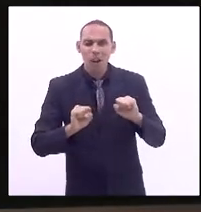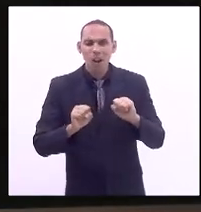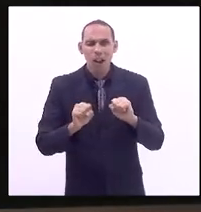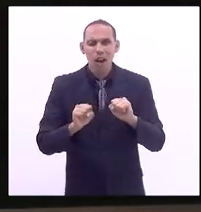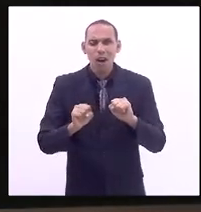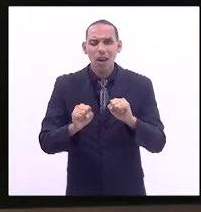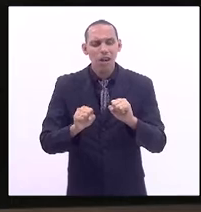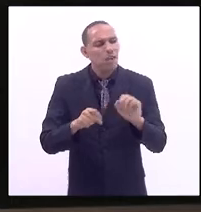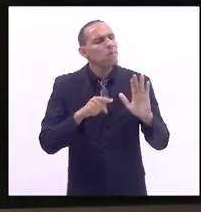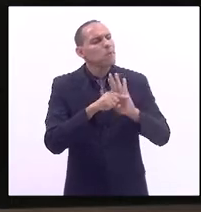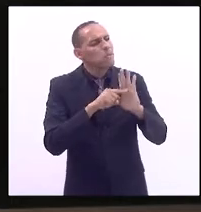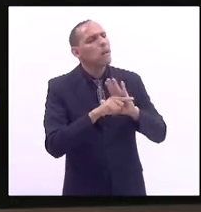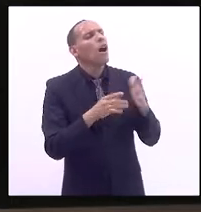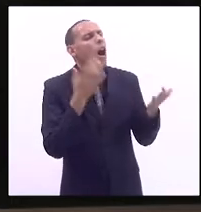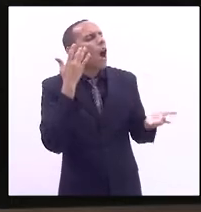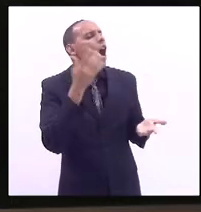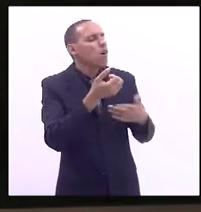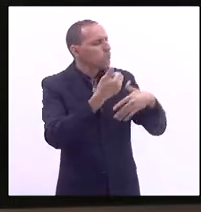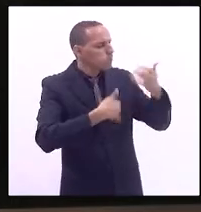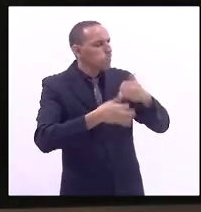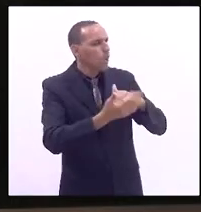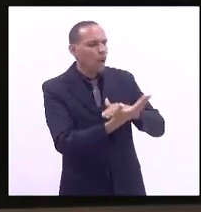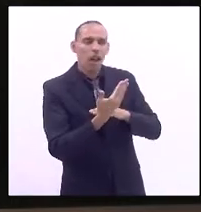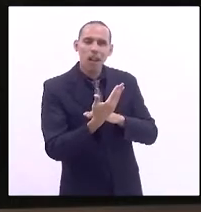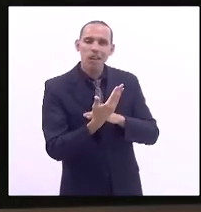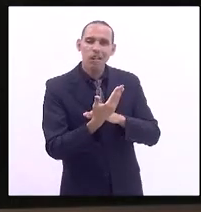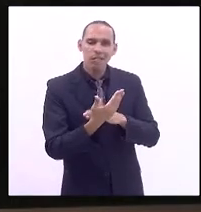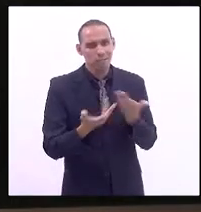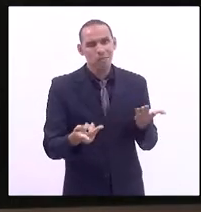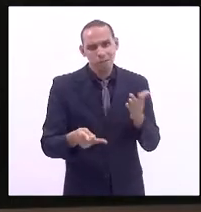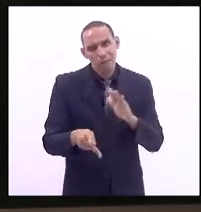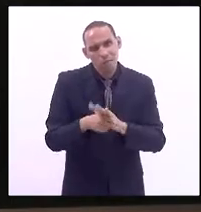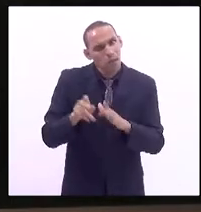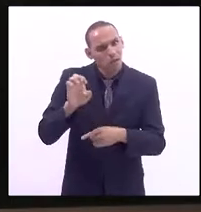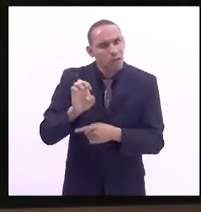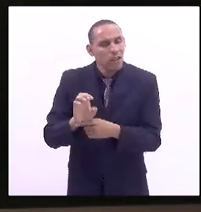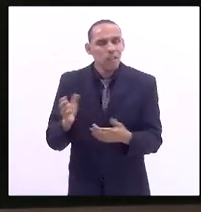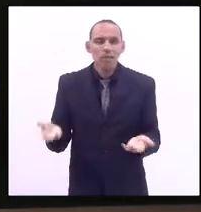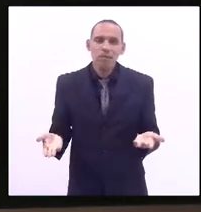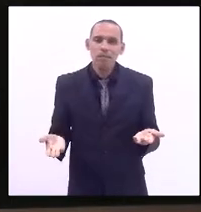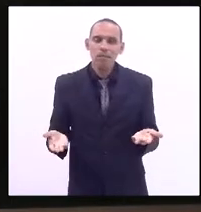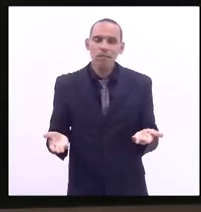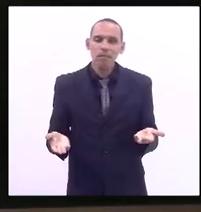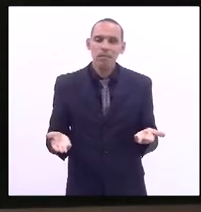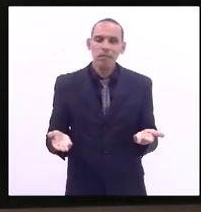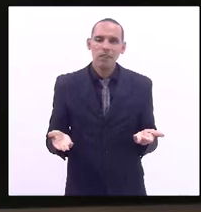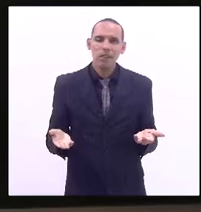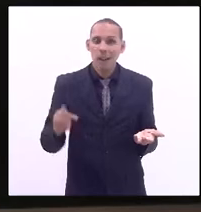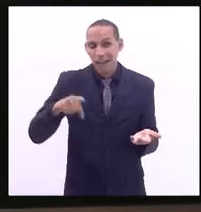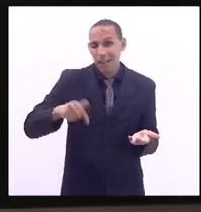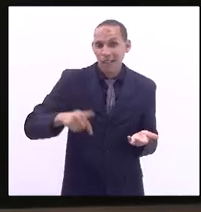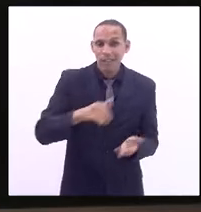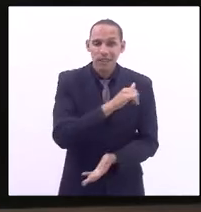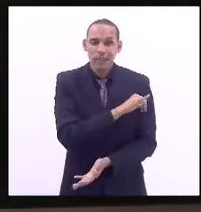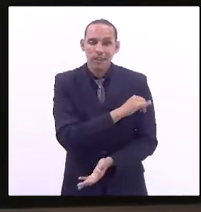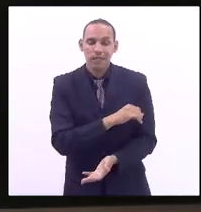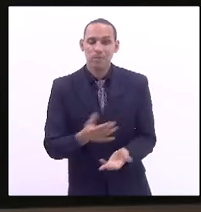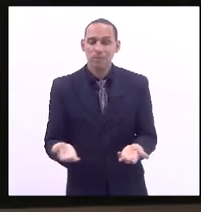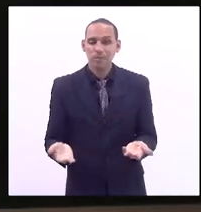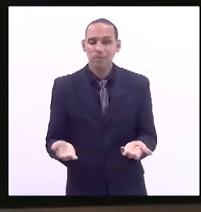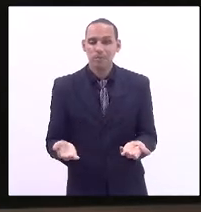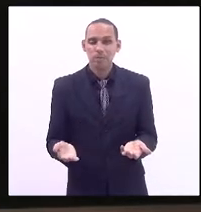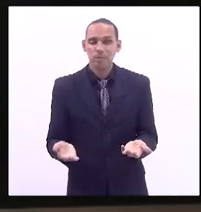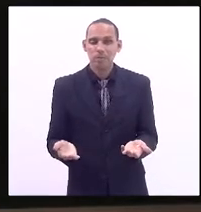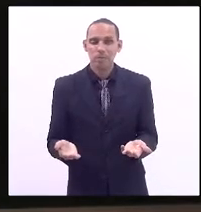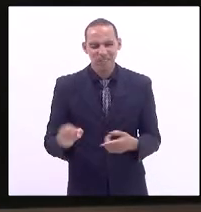ser consultados no âmbito da máquina estatal são aqui na cidade do Rio de Janeiro